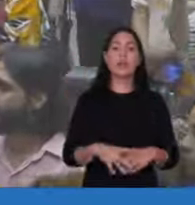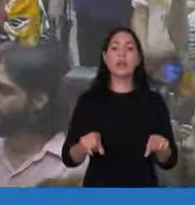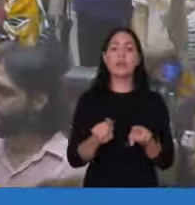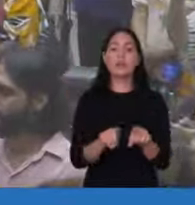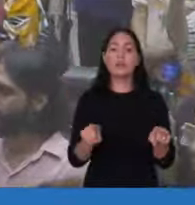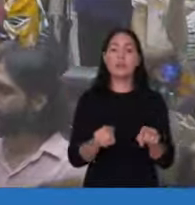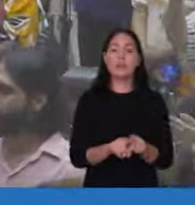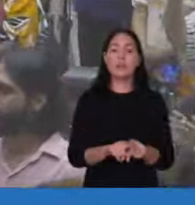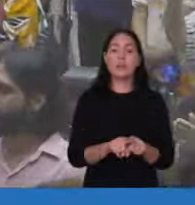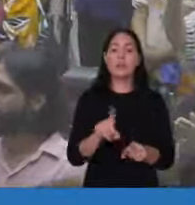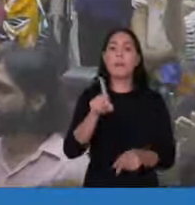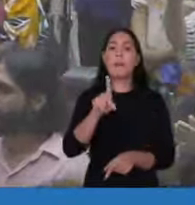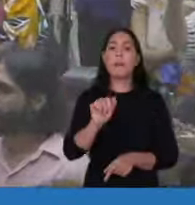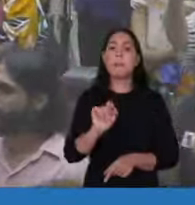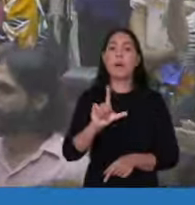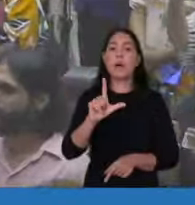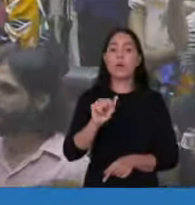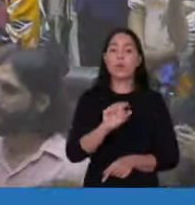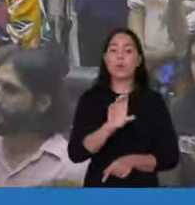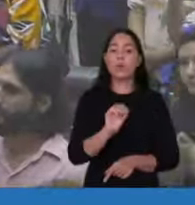presidenta nacional do PSOL.